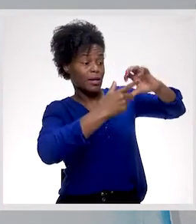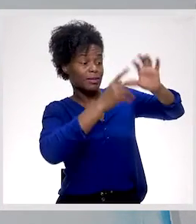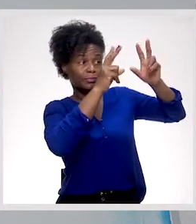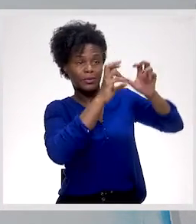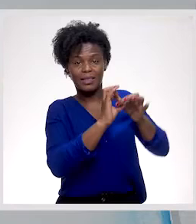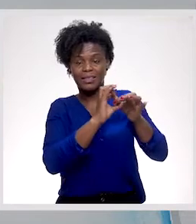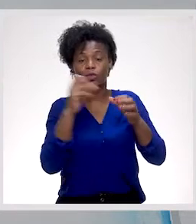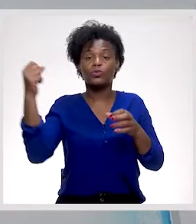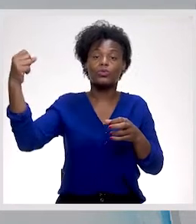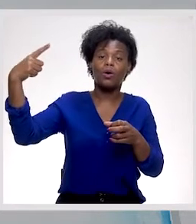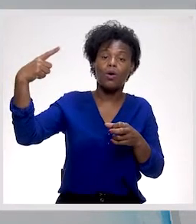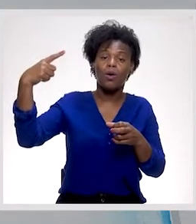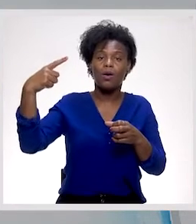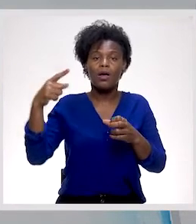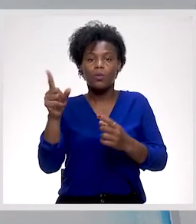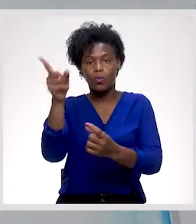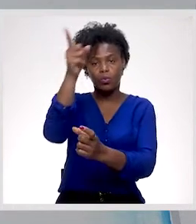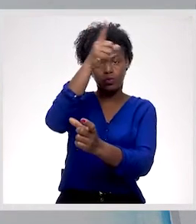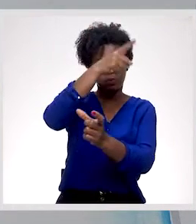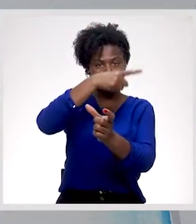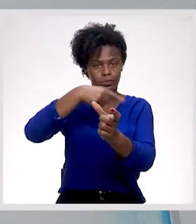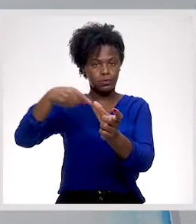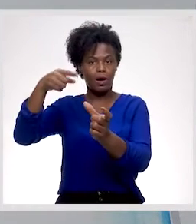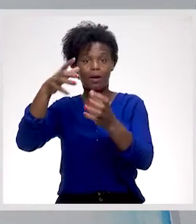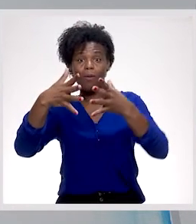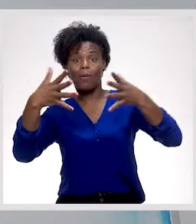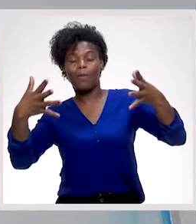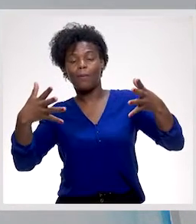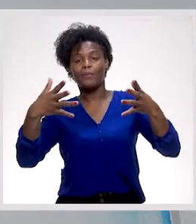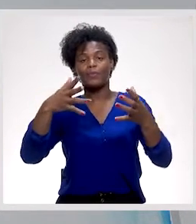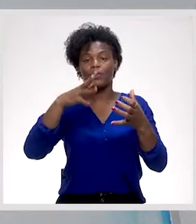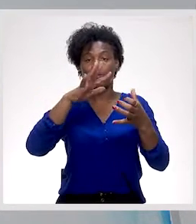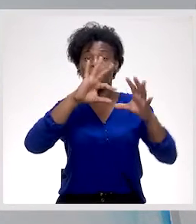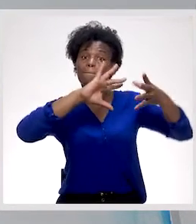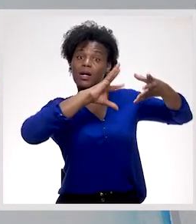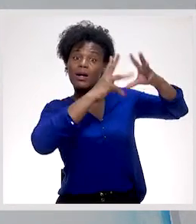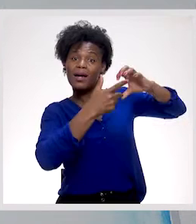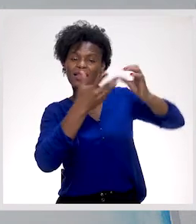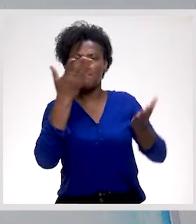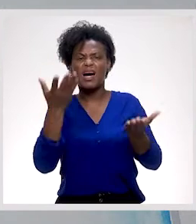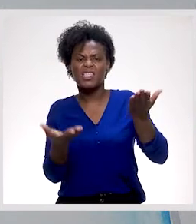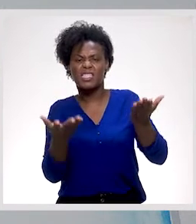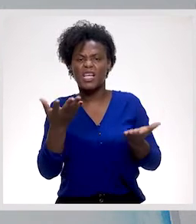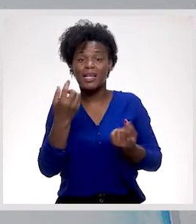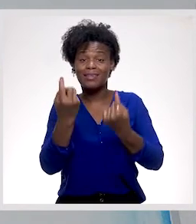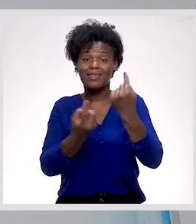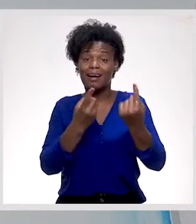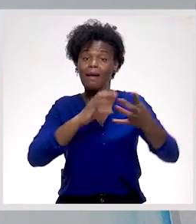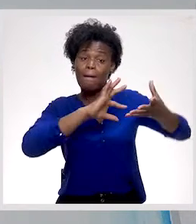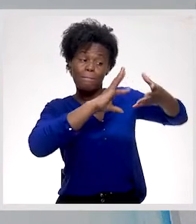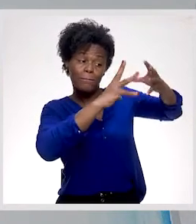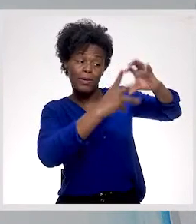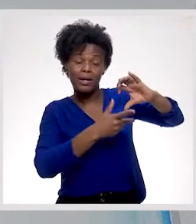o diâmetro dos planetas, a massa volúmica de cada planeta,